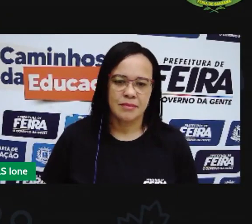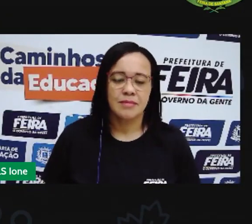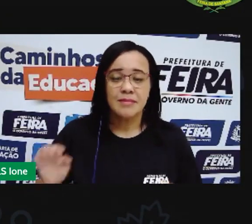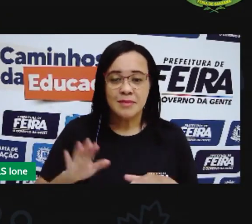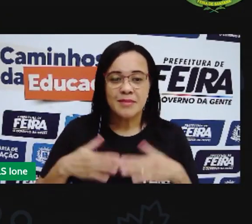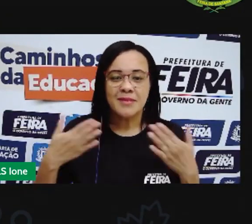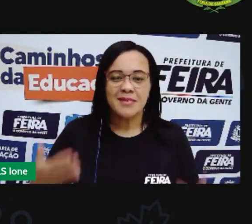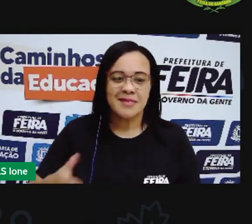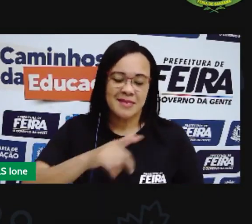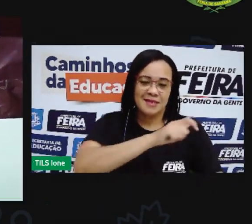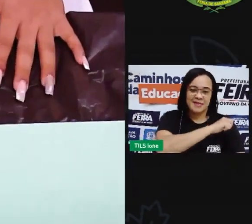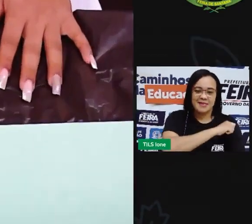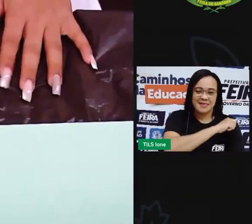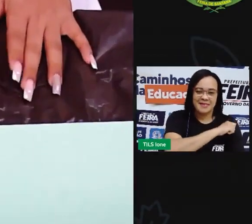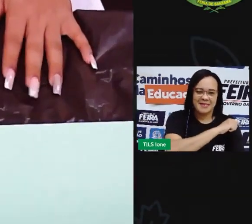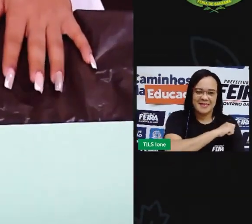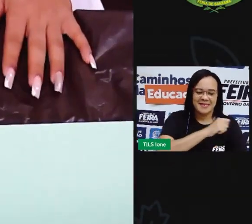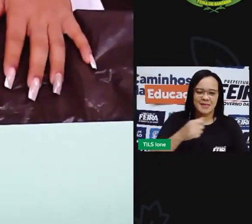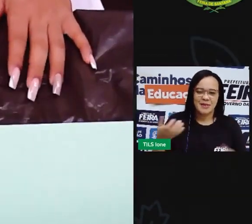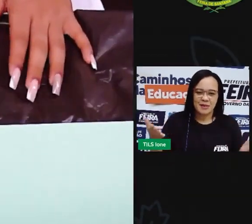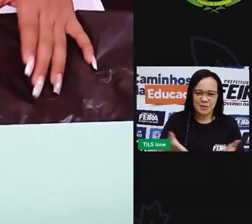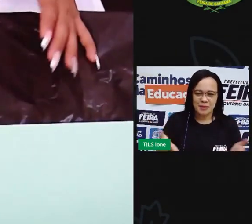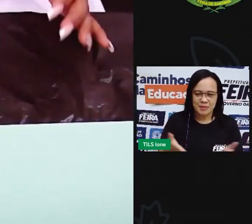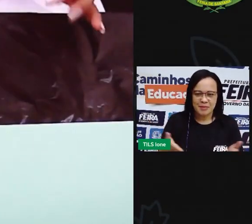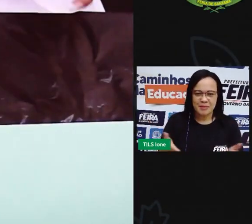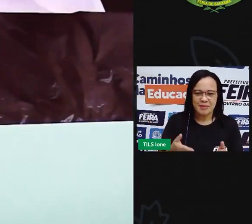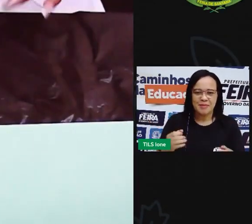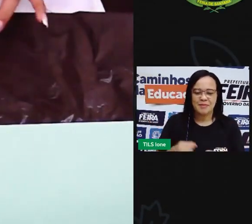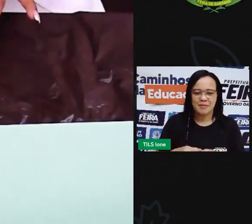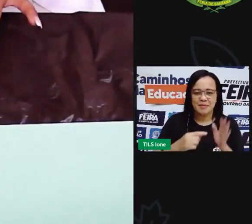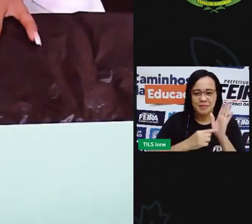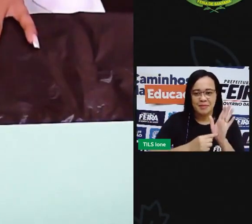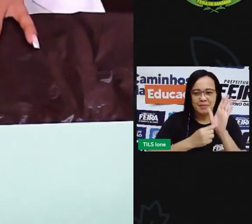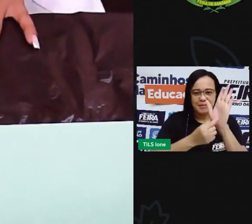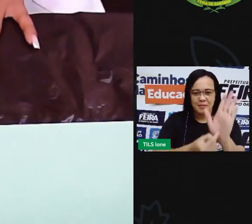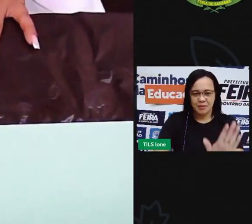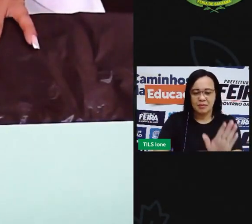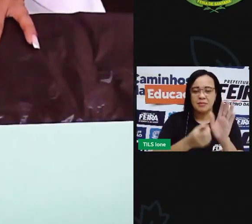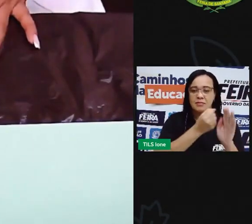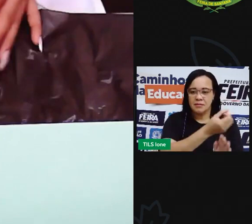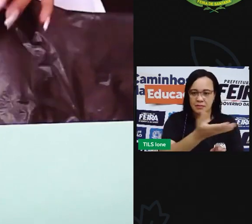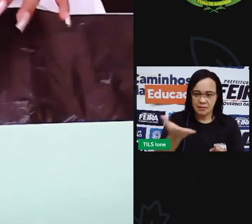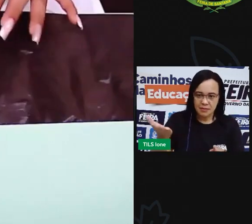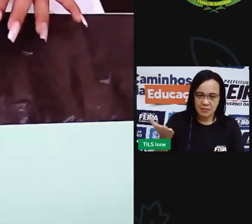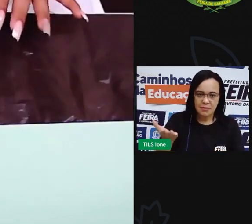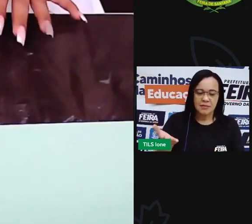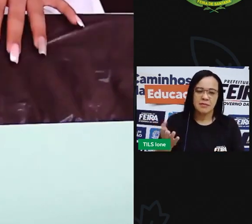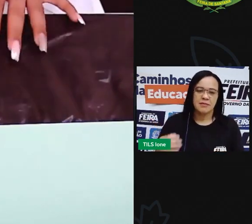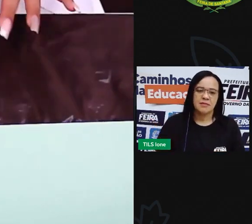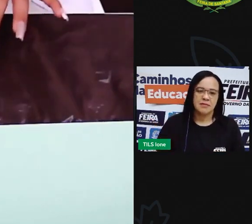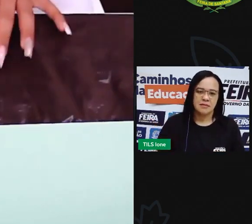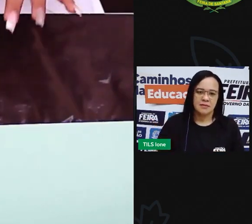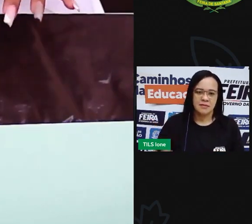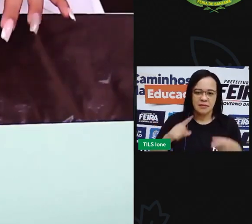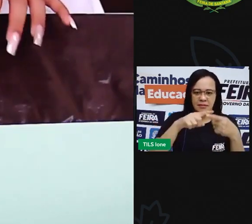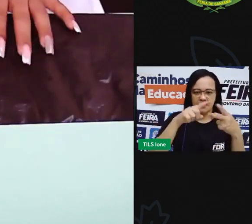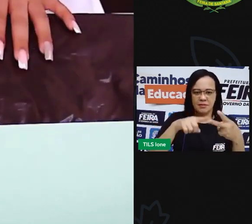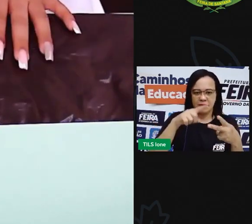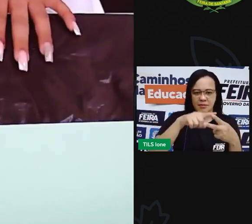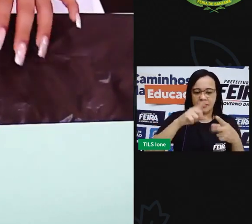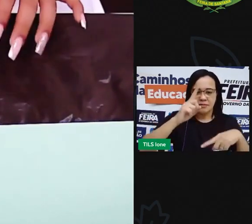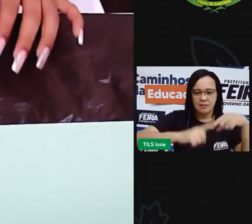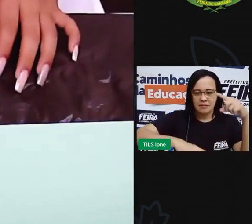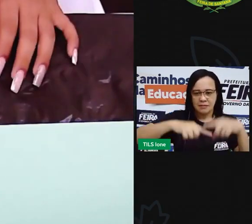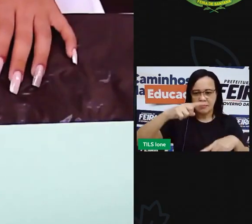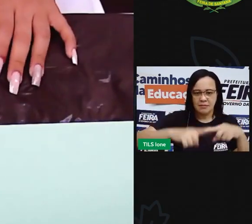Então, garotada, agora, eu quero mostrar para vocês dois tipos de